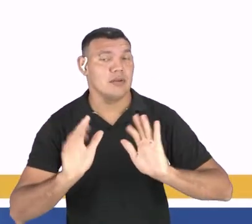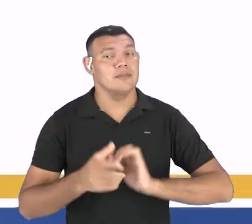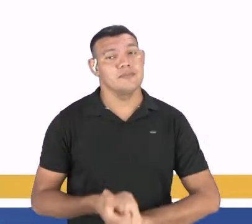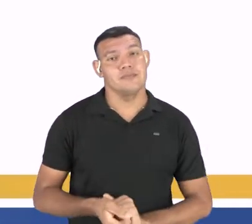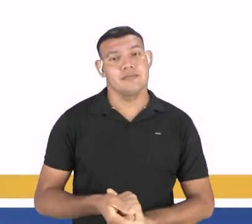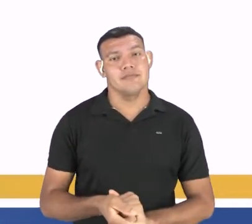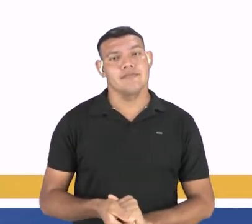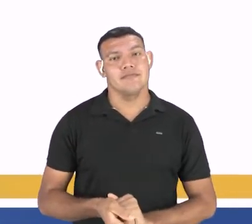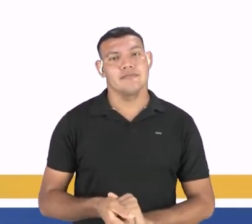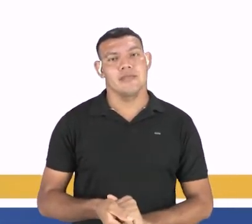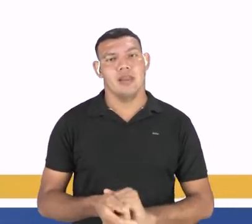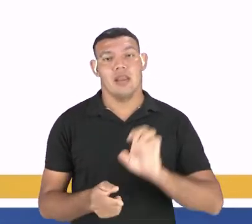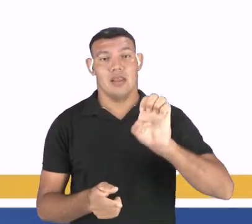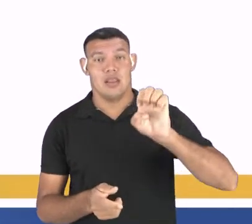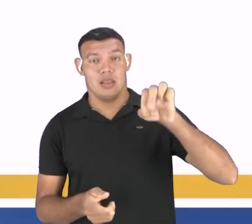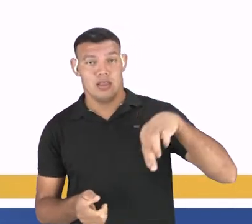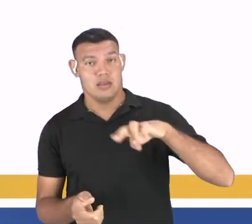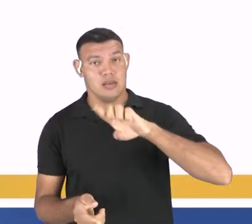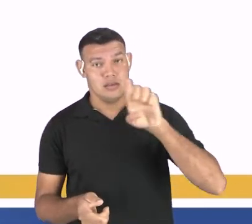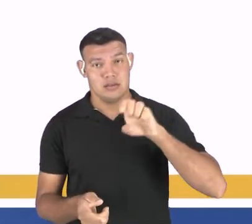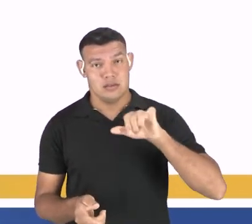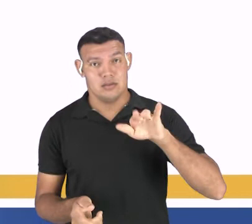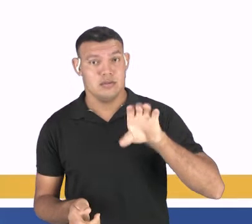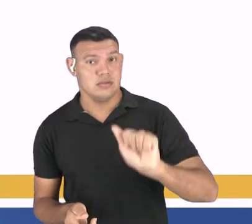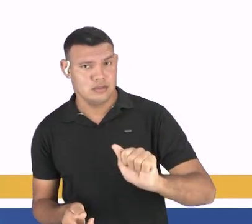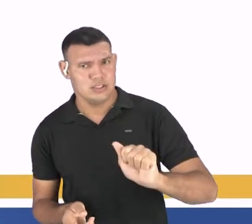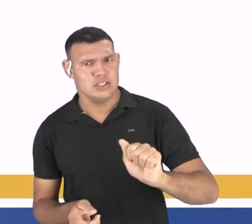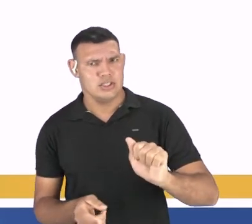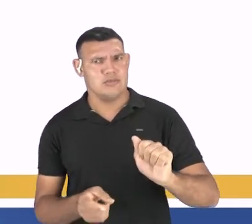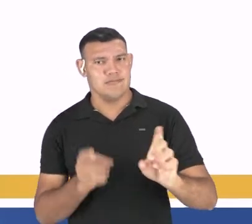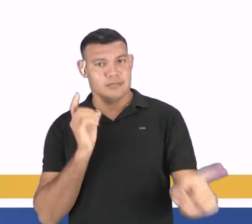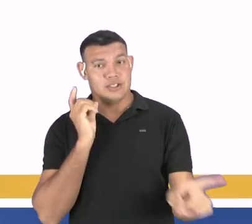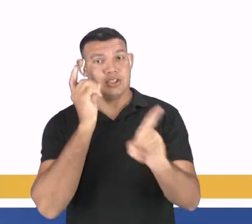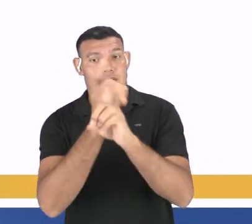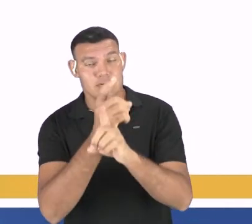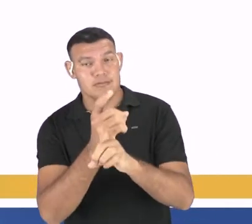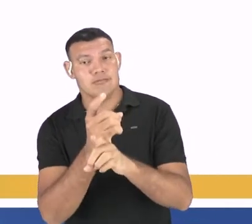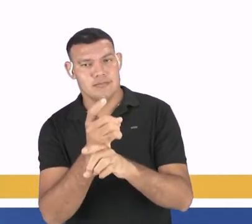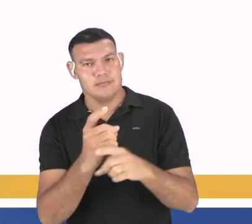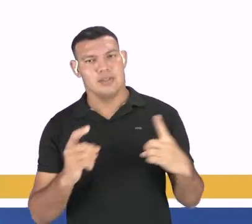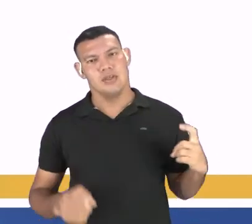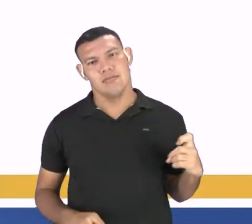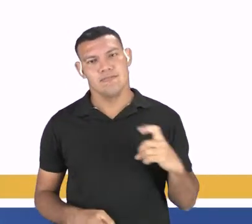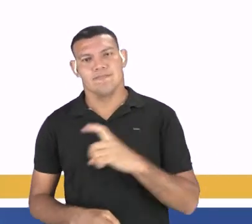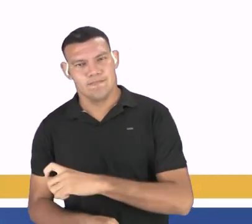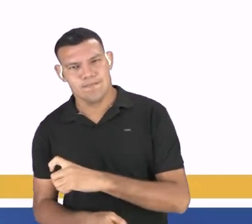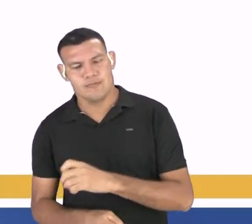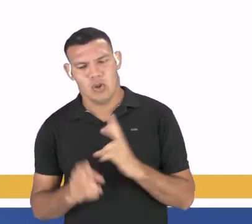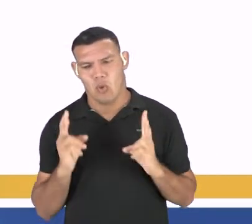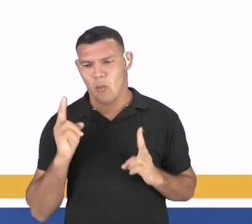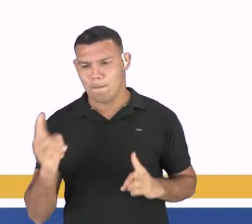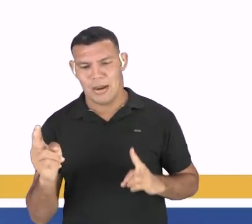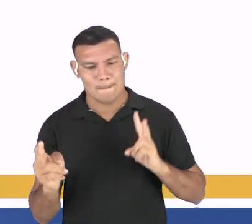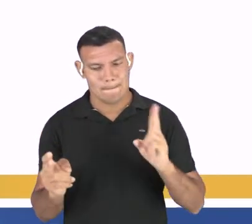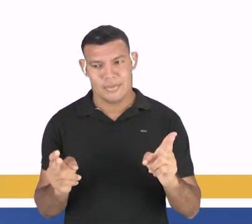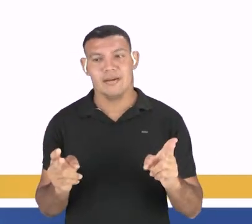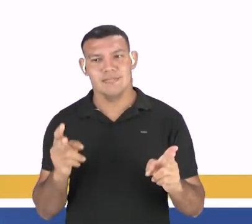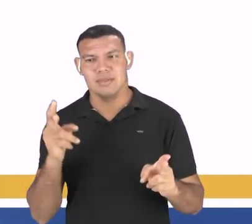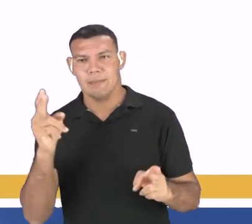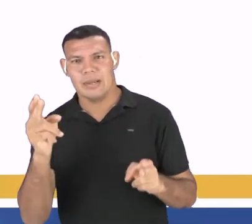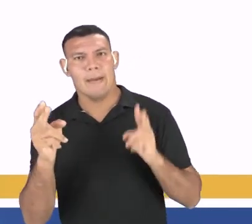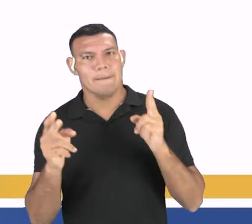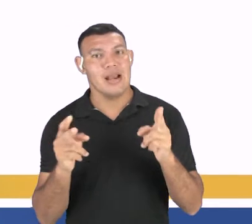às vezes a gente restrição são enzimas encontradas em bactérias utilizados para realizar a certos cortes né no bem a